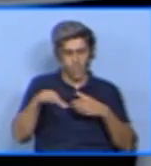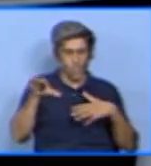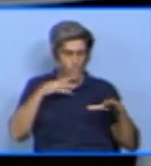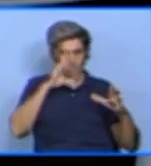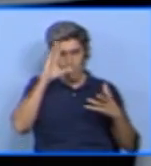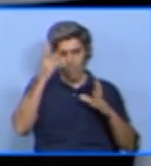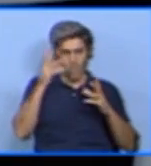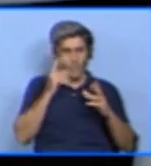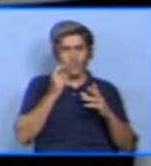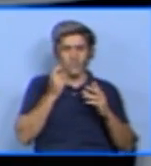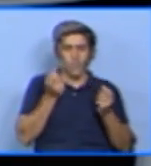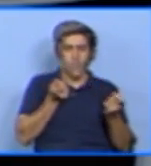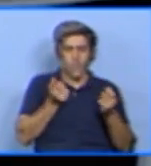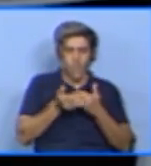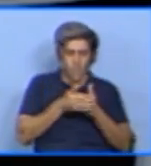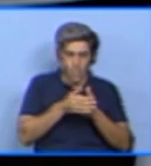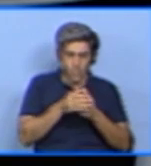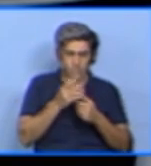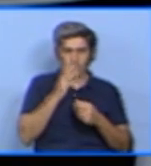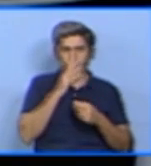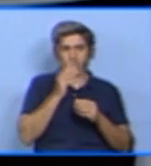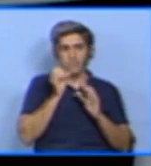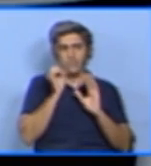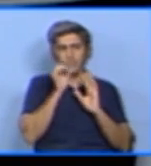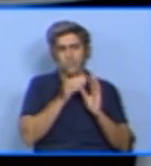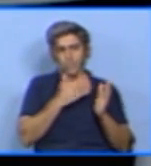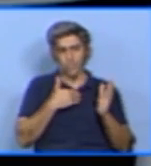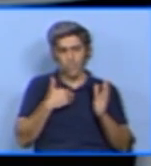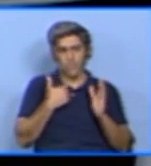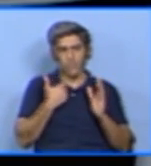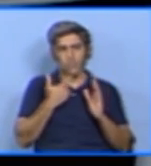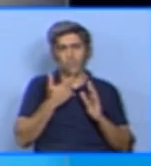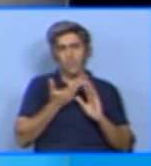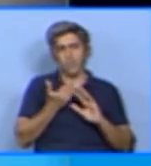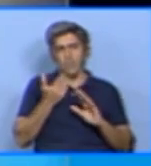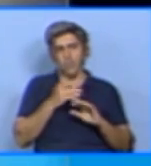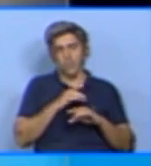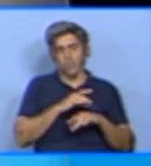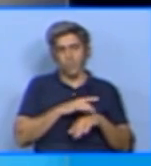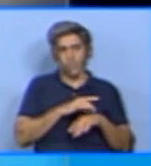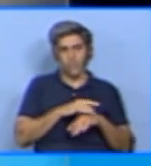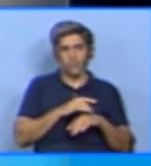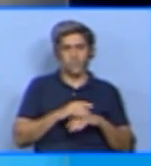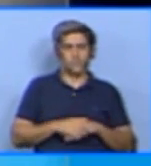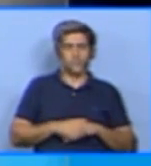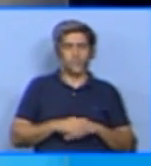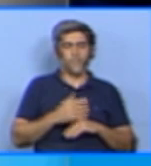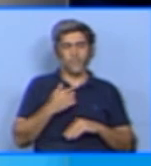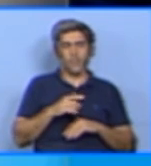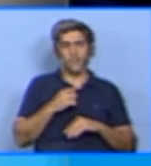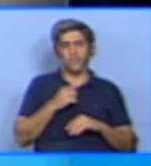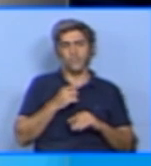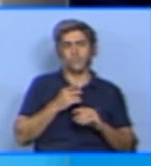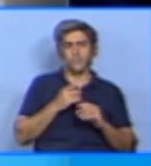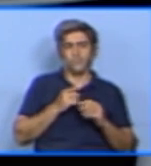Ao introduzir a saúde, estou a tirar a doença, mas não tiro a doença. Não é? E há alguma legitimidade em atribuir essa